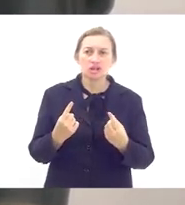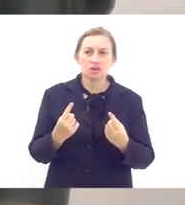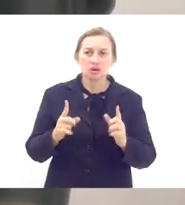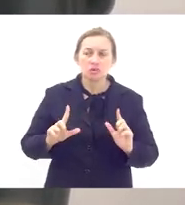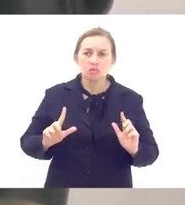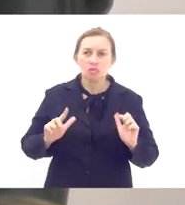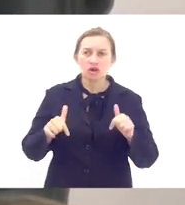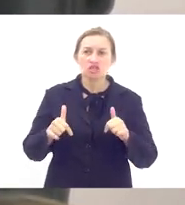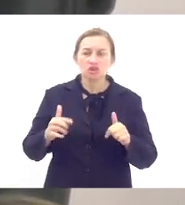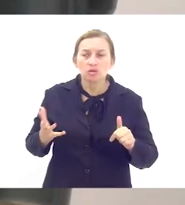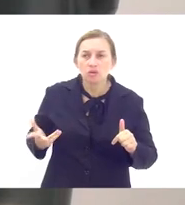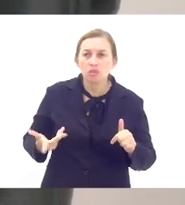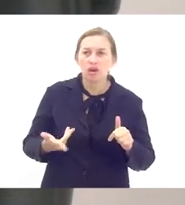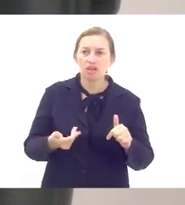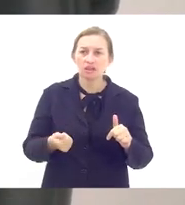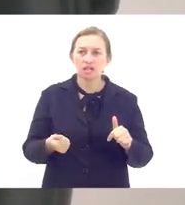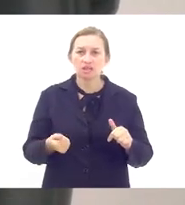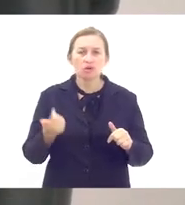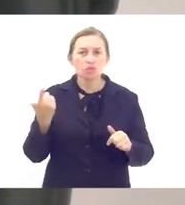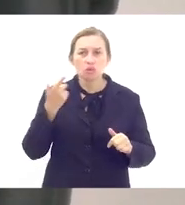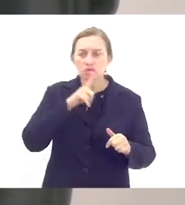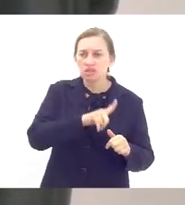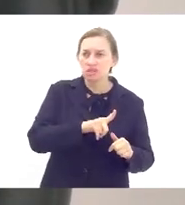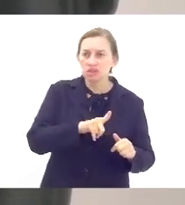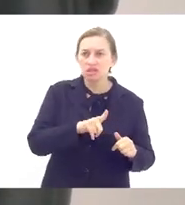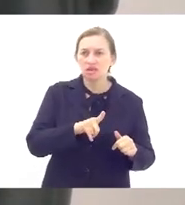mais pertinente, a gente consiga